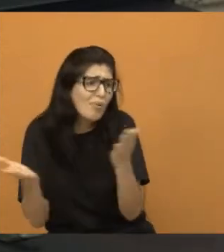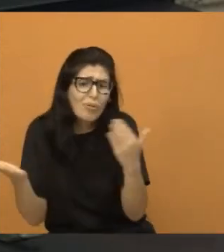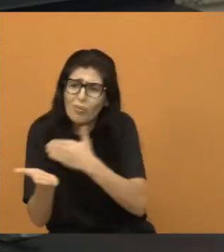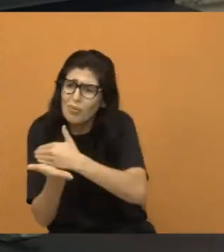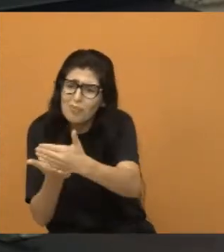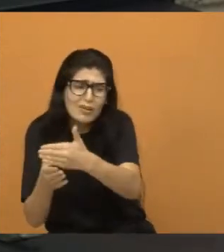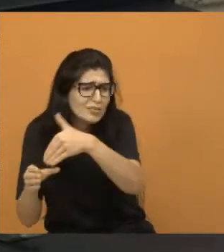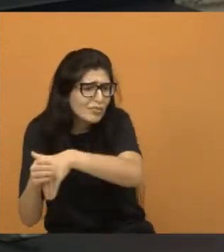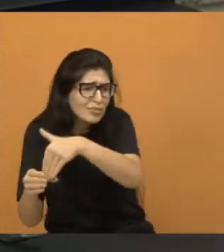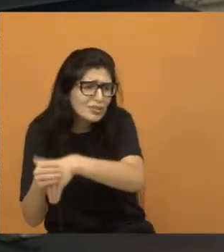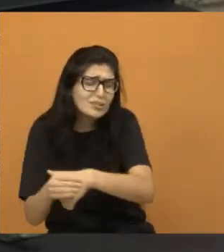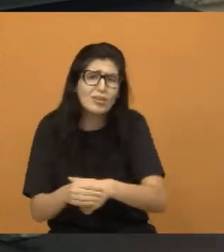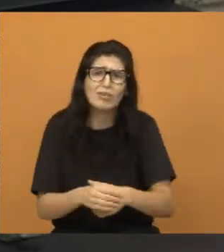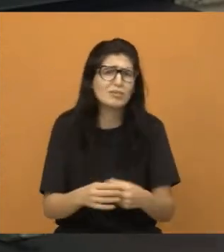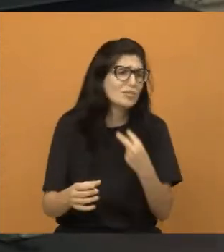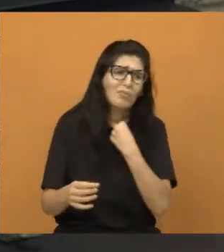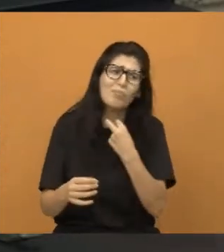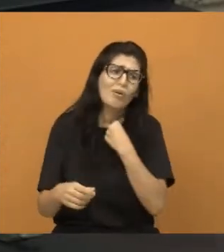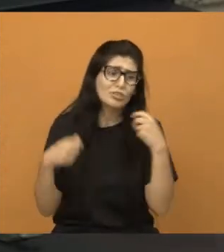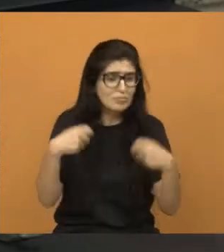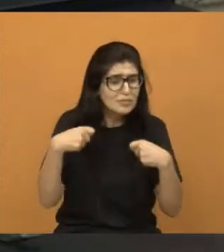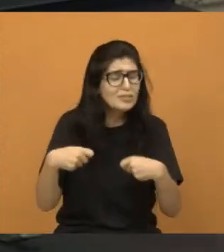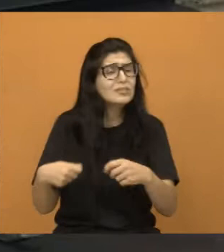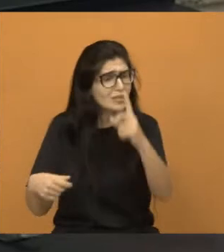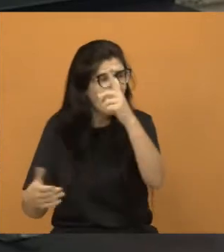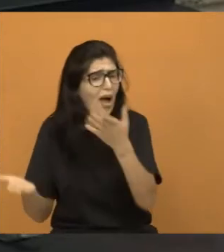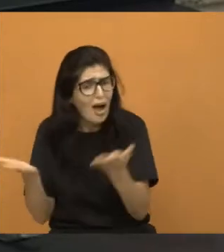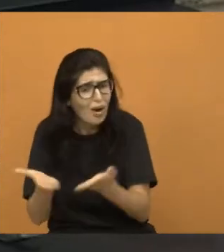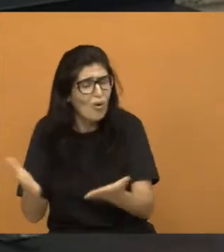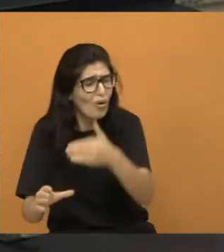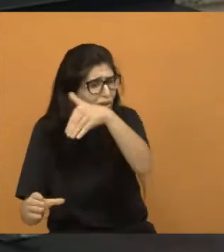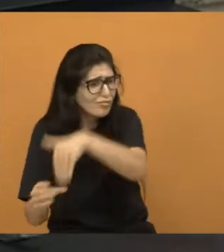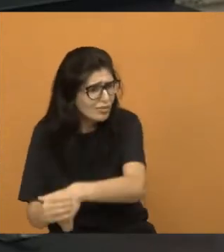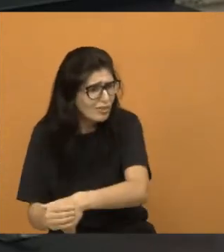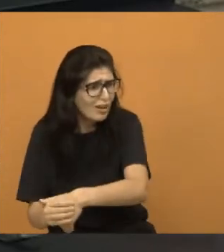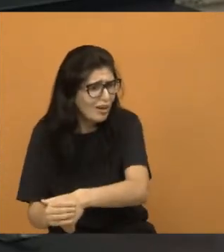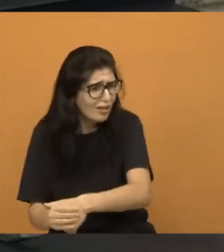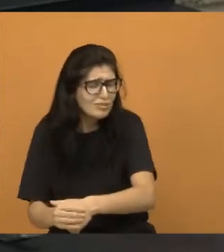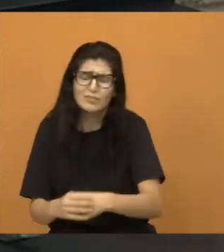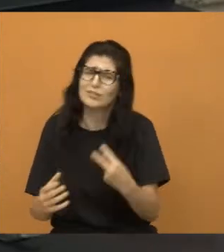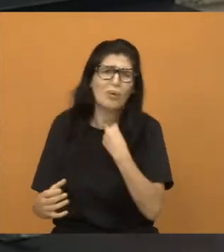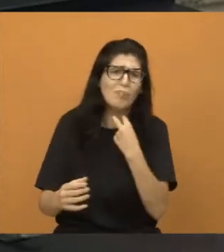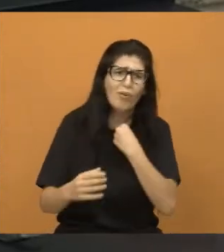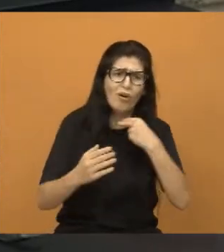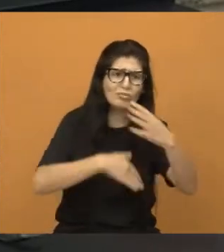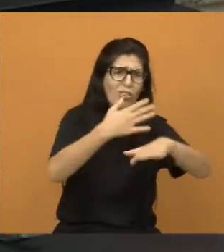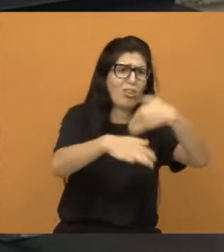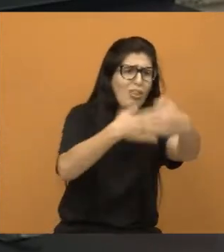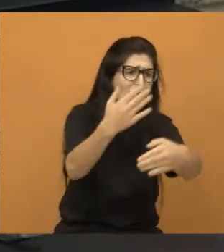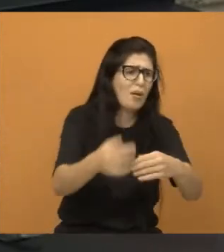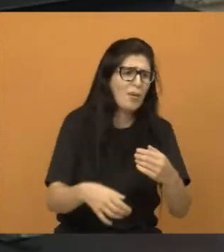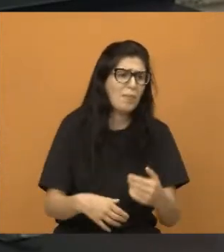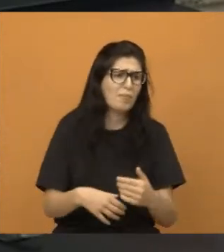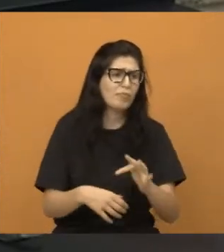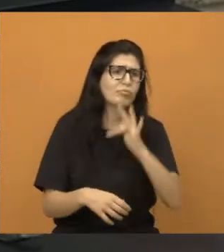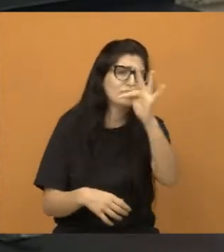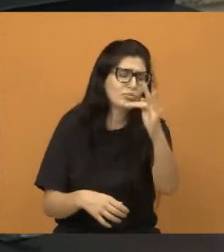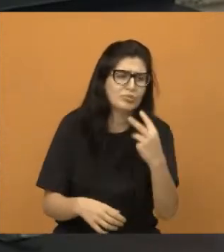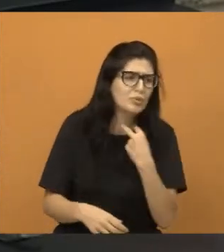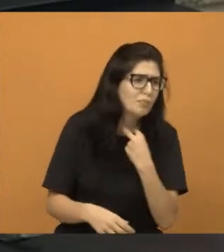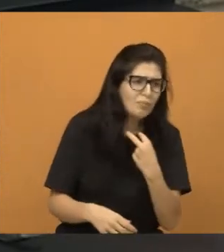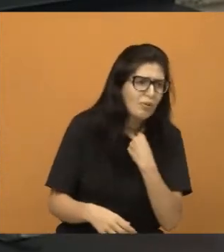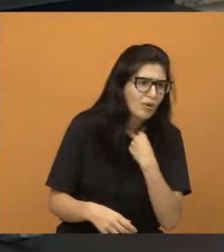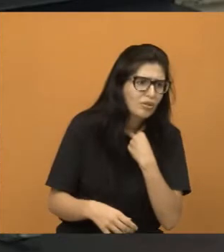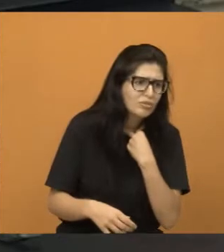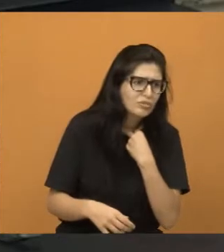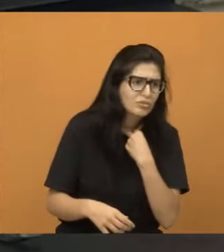estou comentando. Então, mas não, acabou a votação, ninguém se manifestou, iniciou a votação do projeto. Então, acabou o momento Mas então o de discussão. regimento interno não